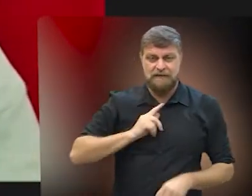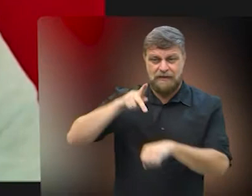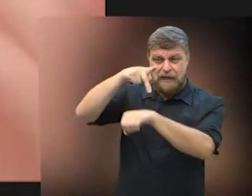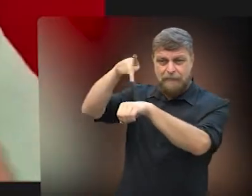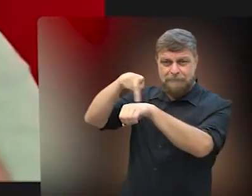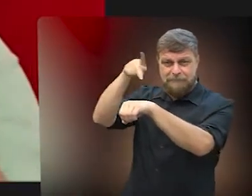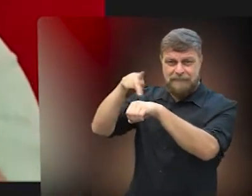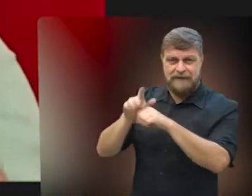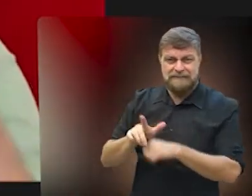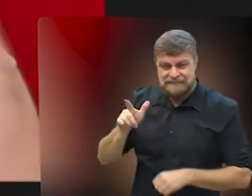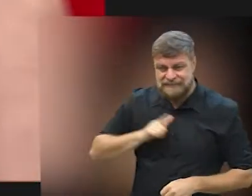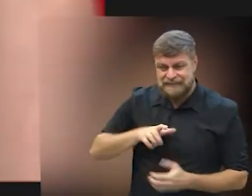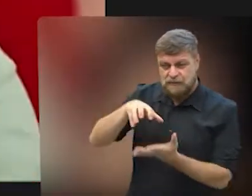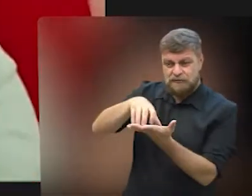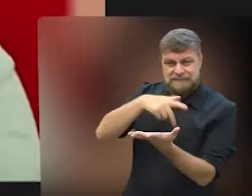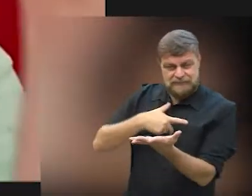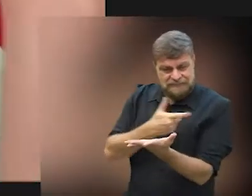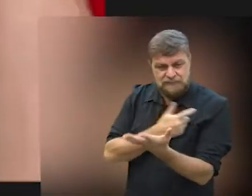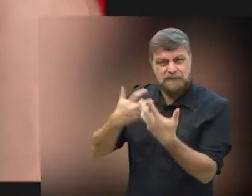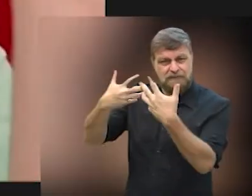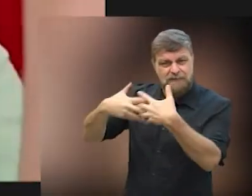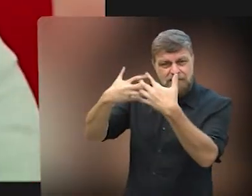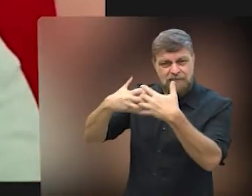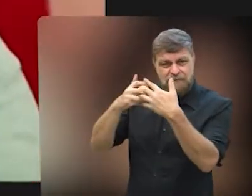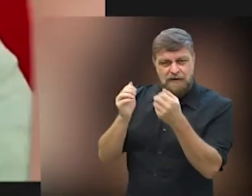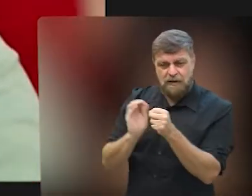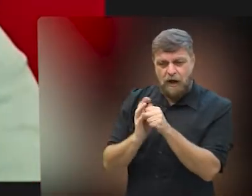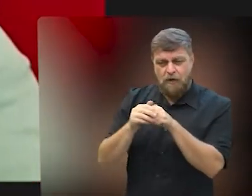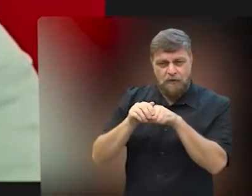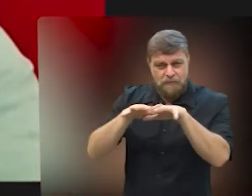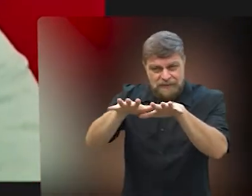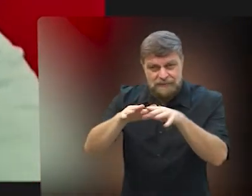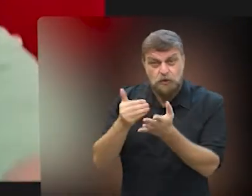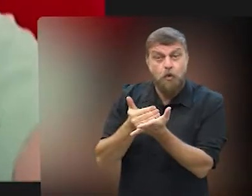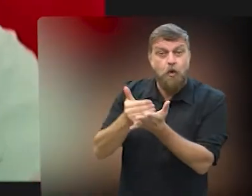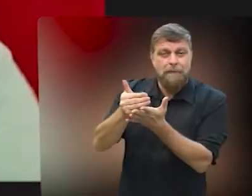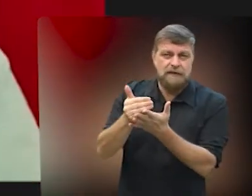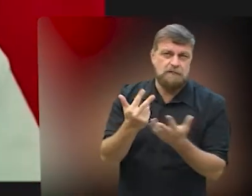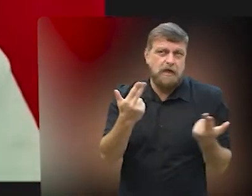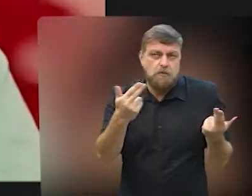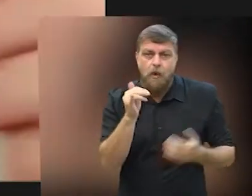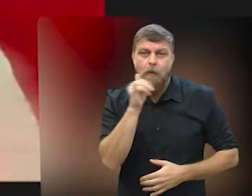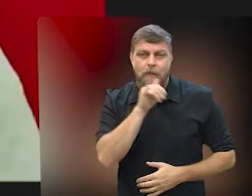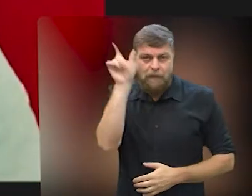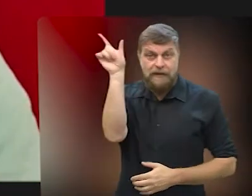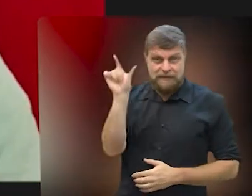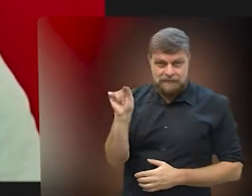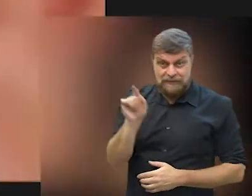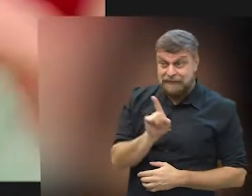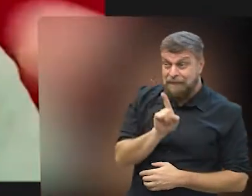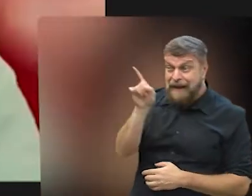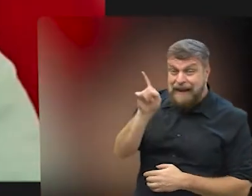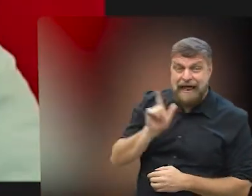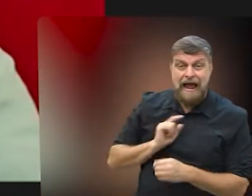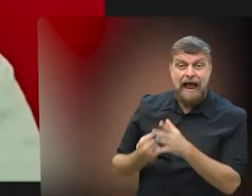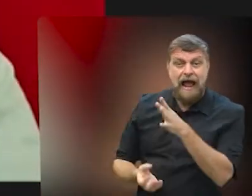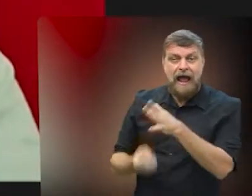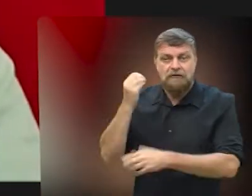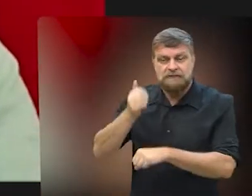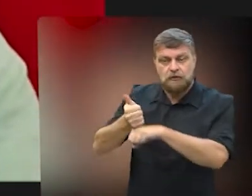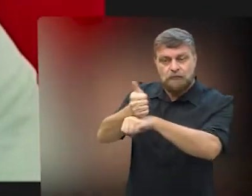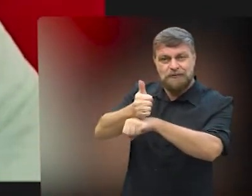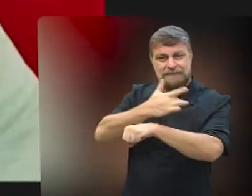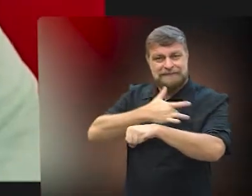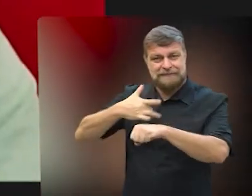que, por exemplo, houve países em que a atenção primária foi mantida lá no começo da pandemia, feita a Itália, e que a gente teve